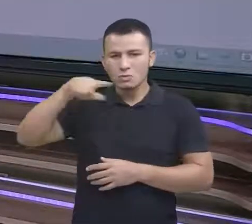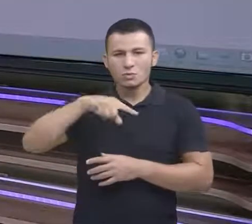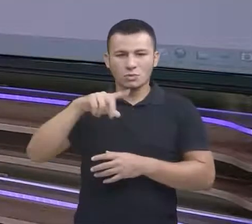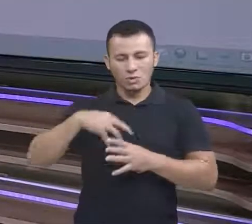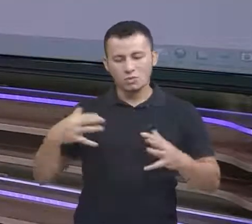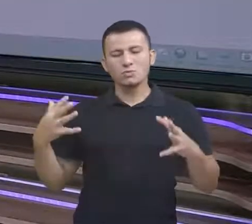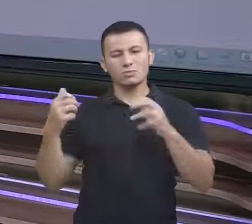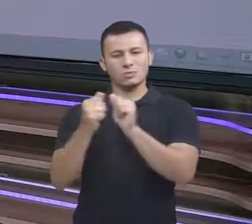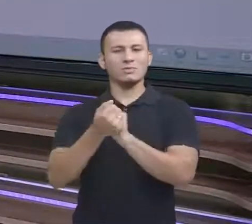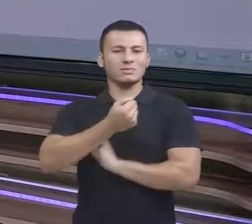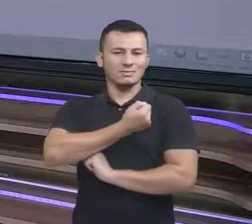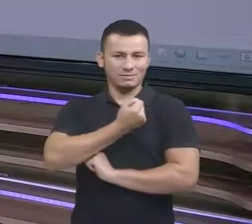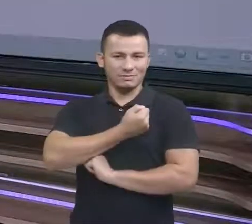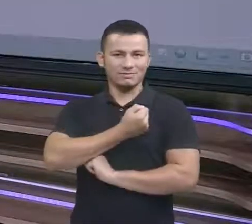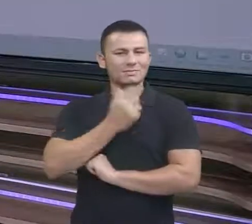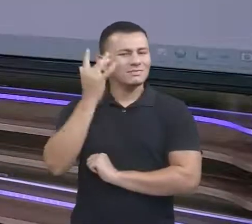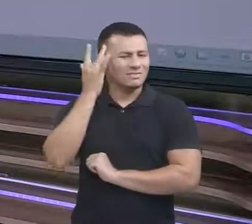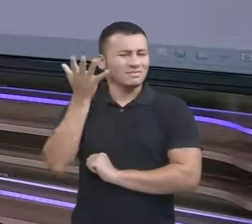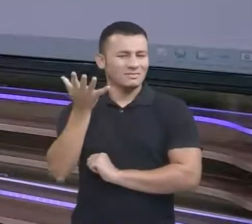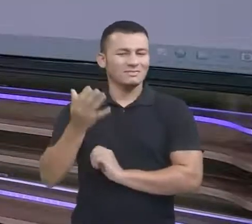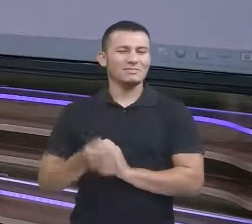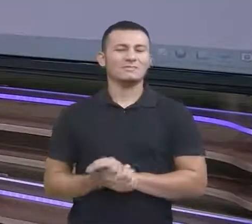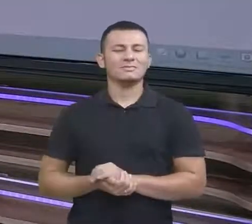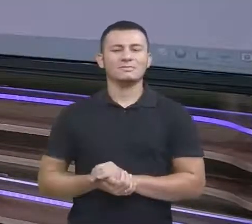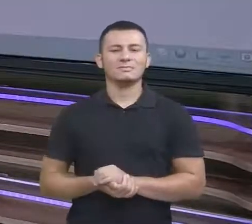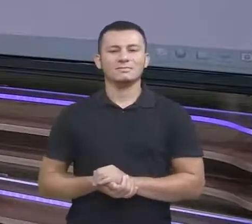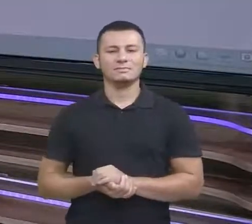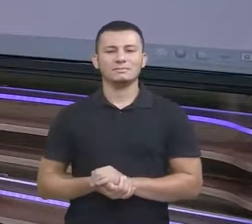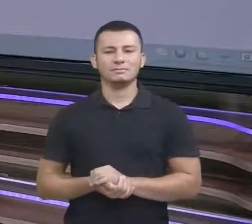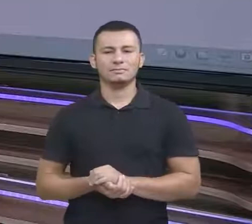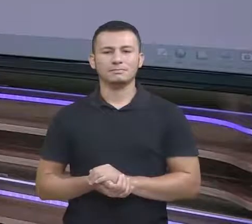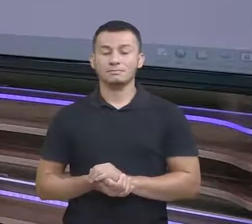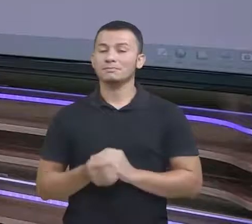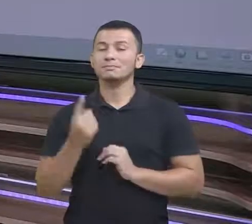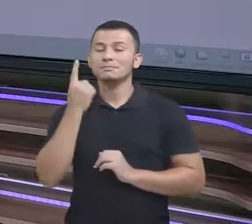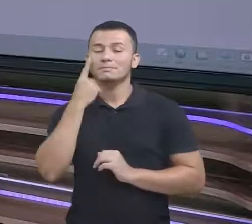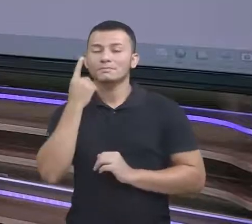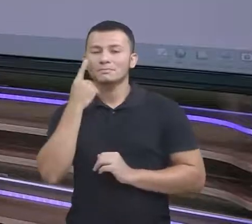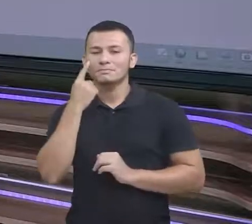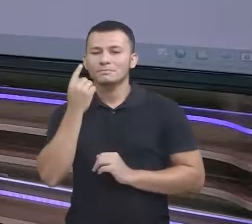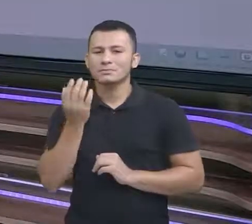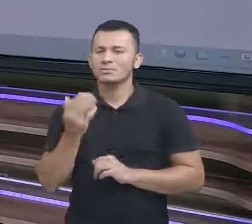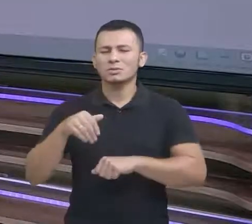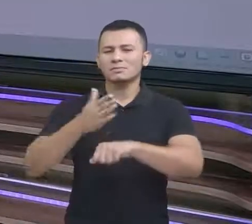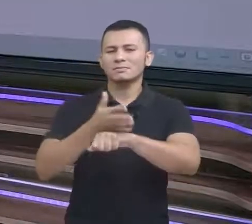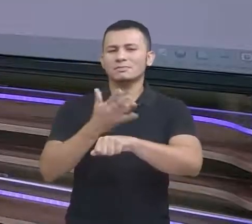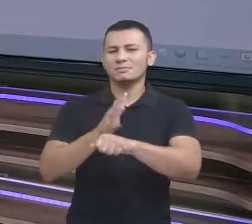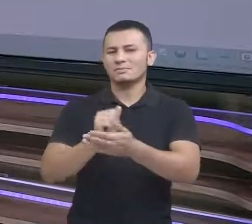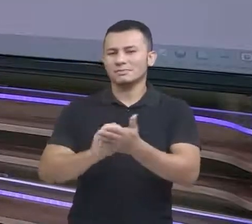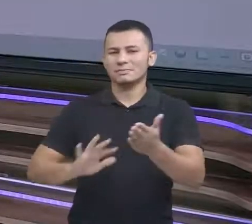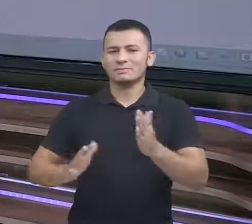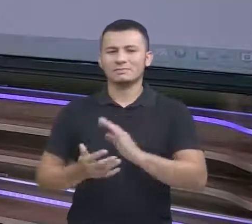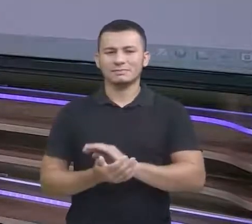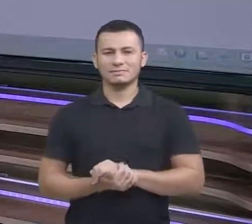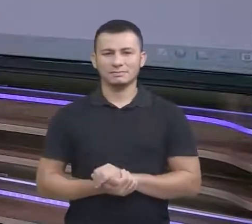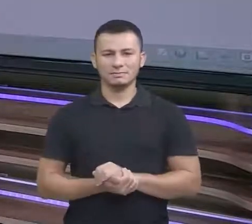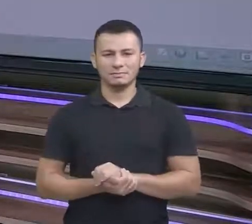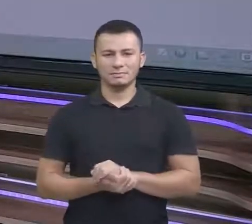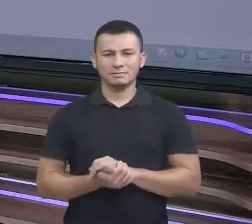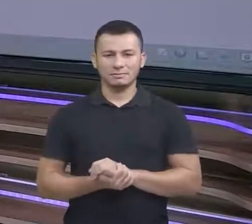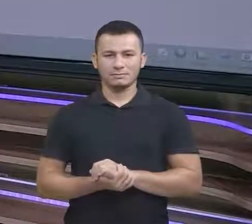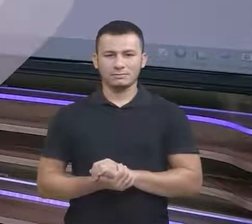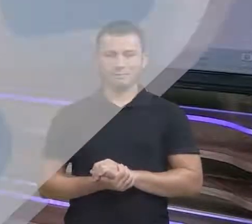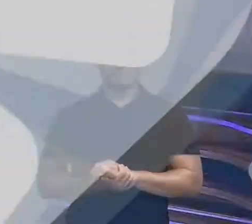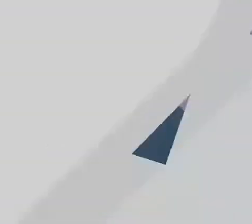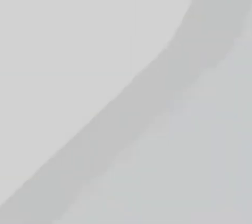número né que eu faço vamos ver se Vocês prestaram atenção vamos fazer uma atividade do dinheiro vamos lá no